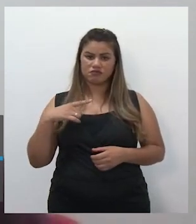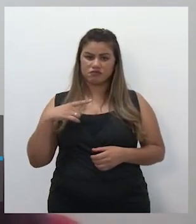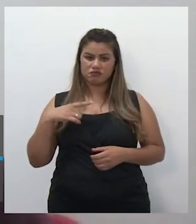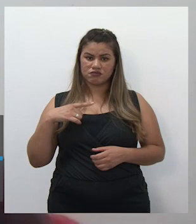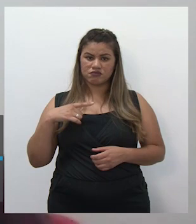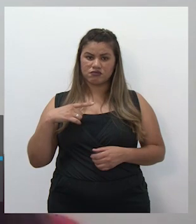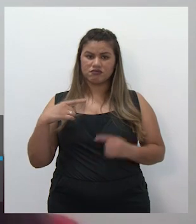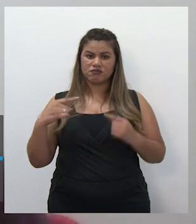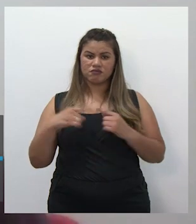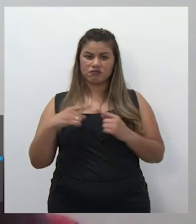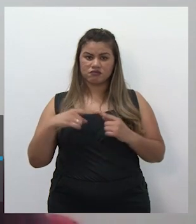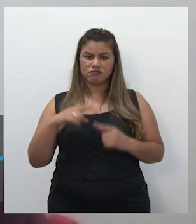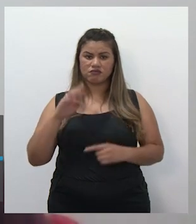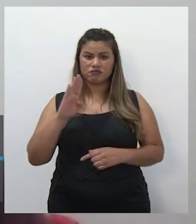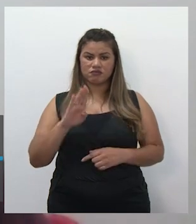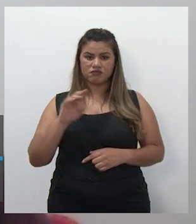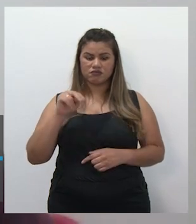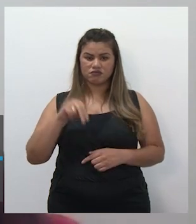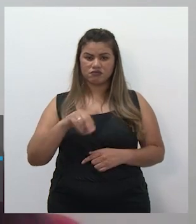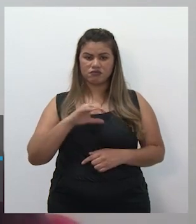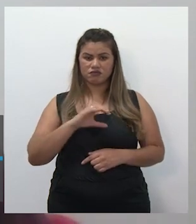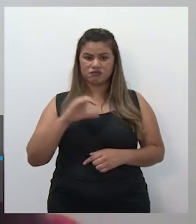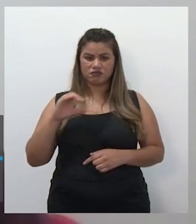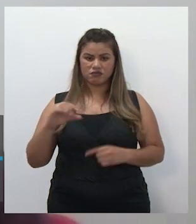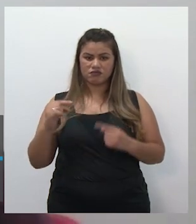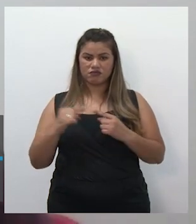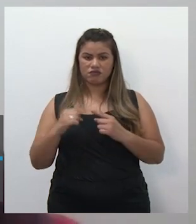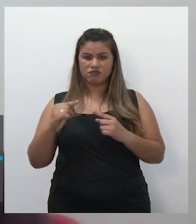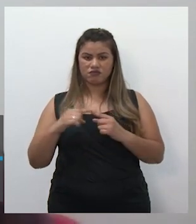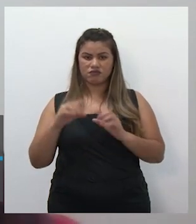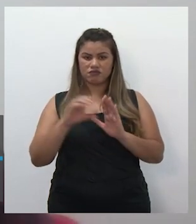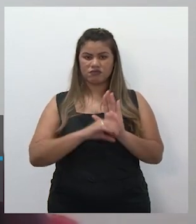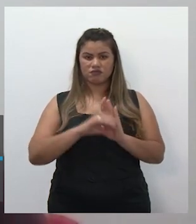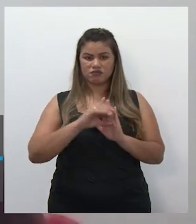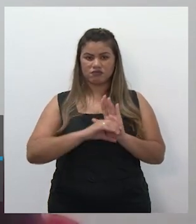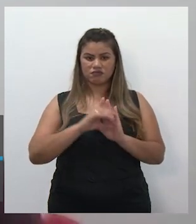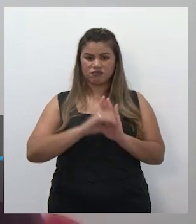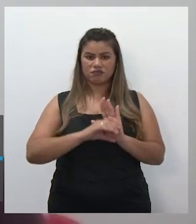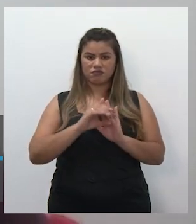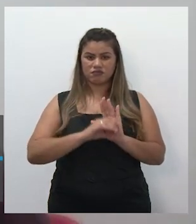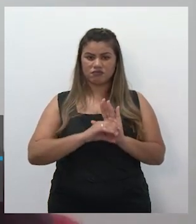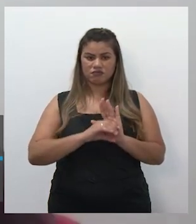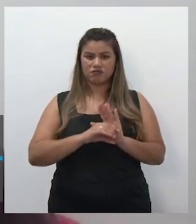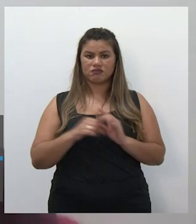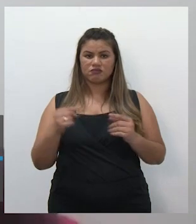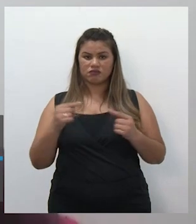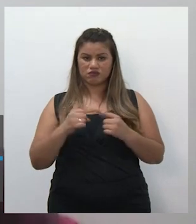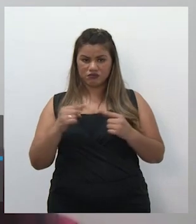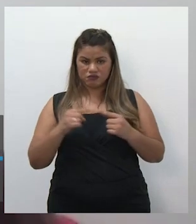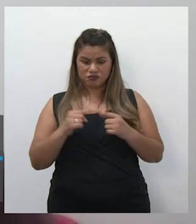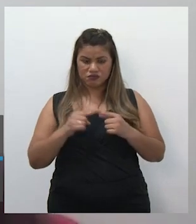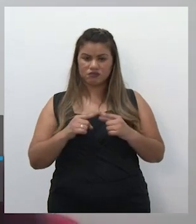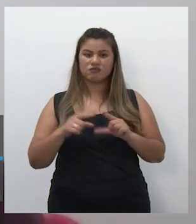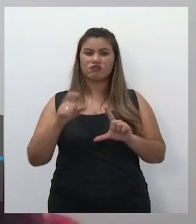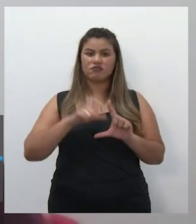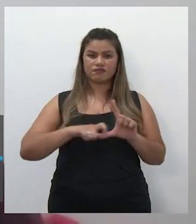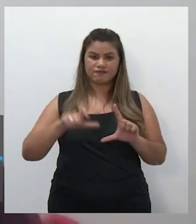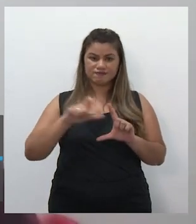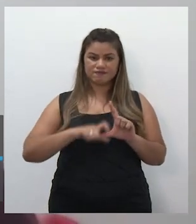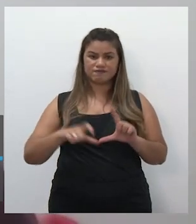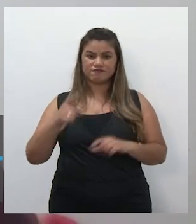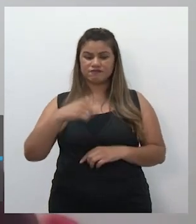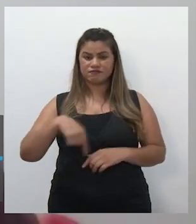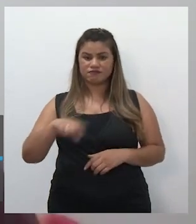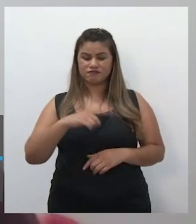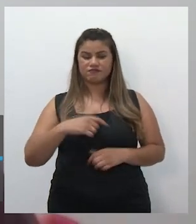aparecia na BNCC e agora está também no currículo, é esse universo digital, né? Esse aluno inserido nesse universo digital. Então, a gente tem que tentar